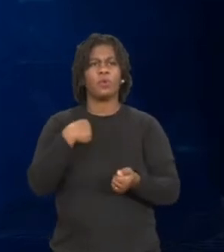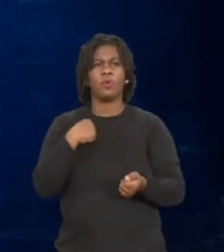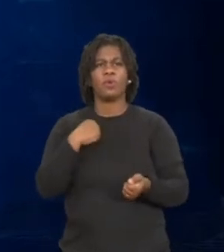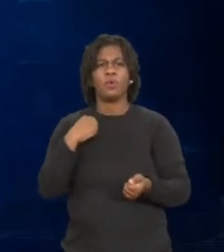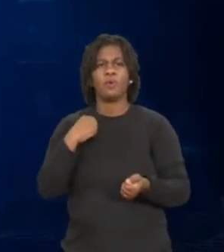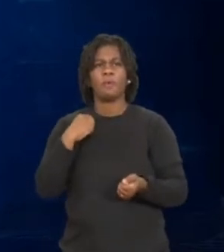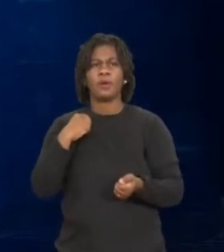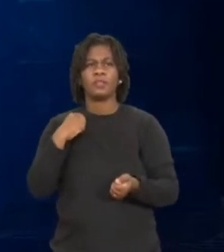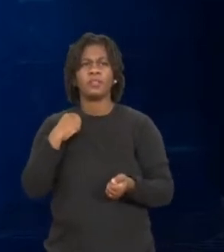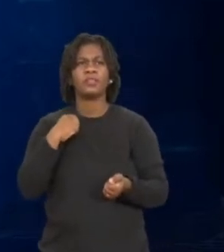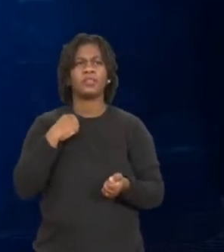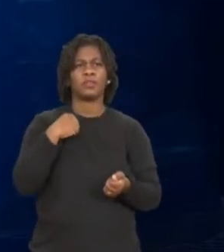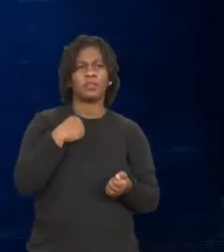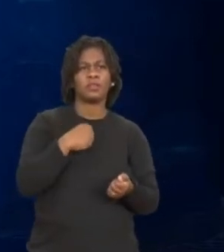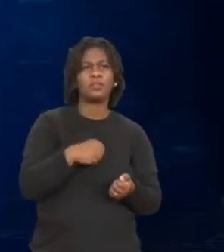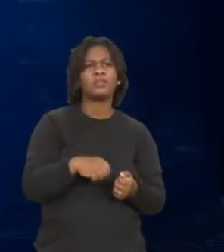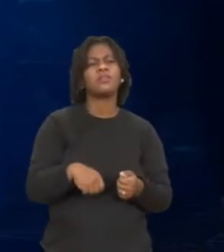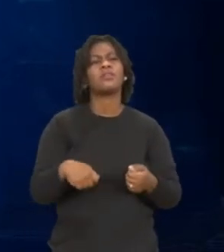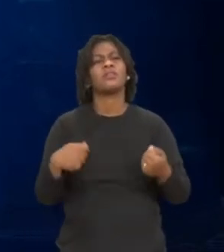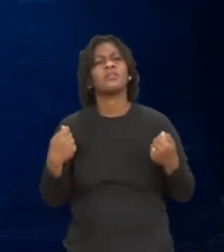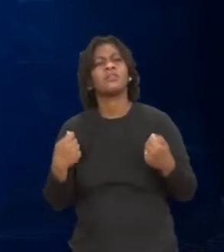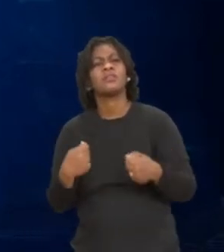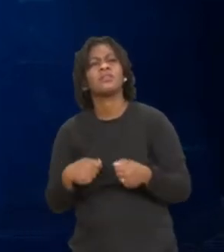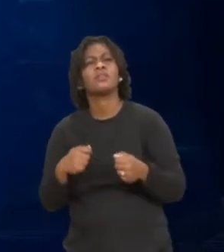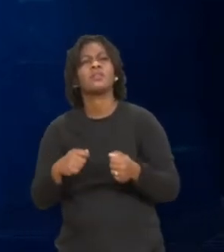com roupas que dão